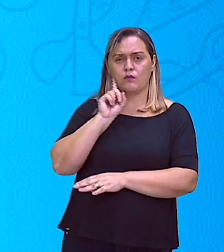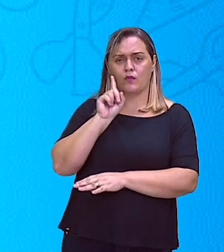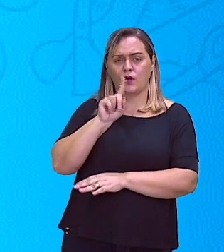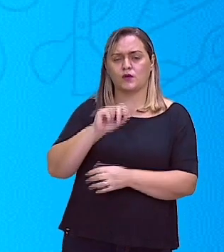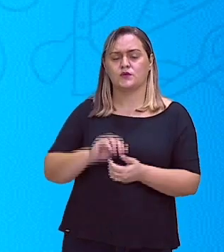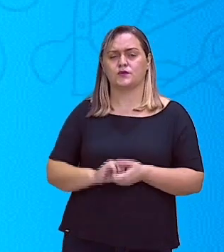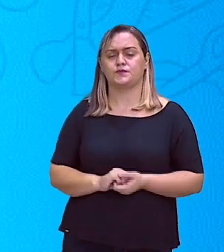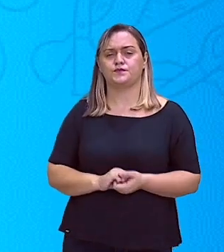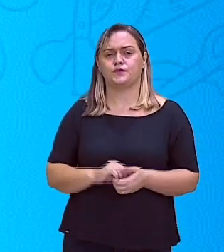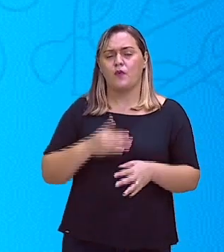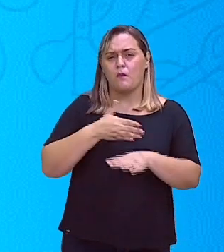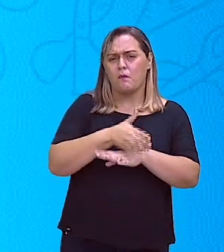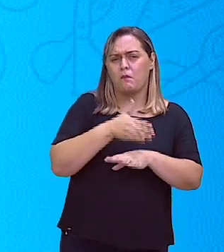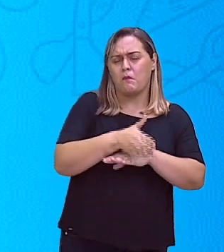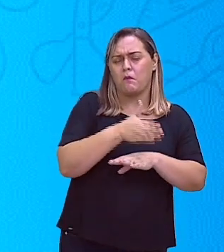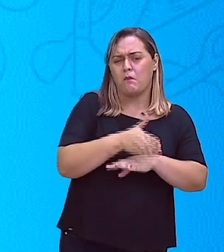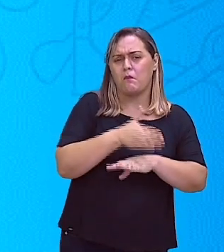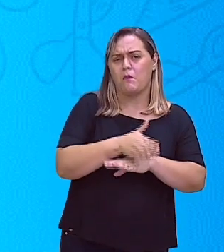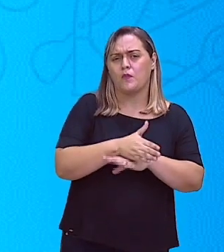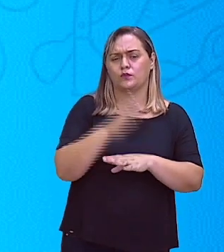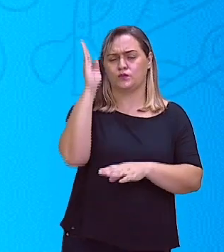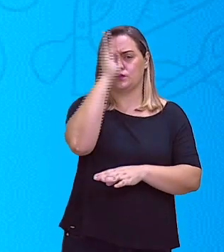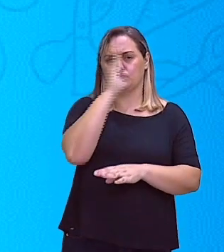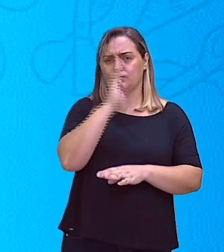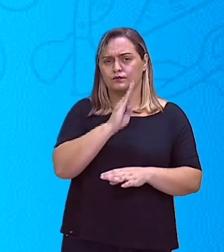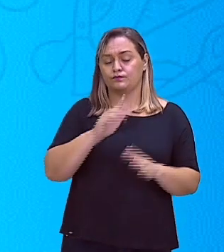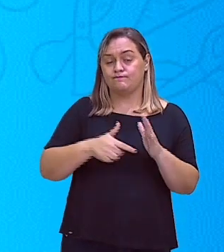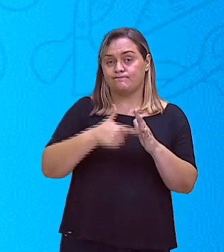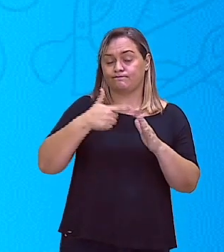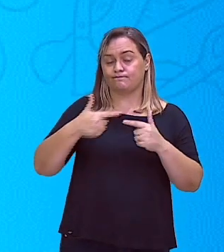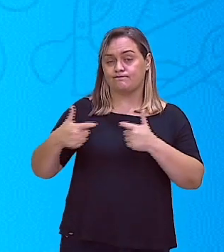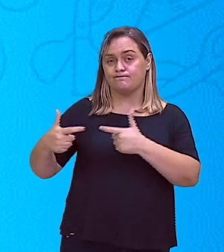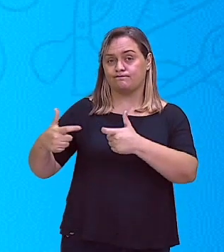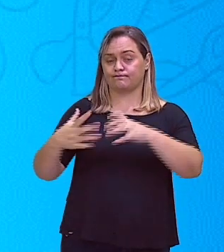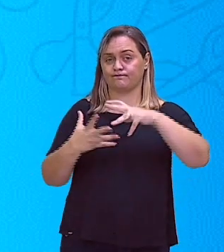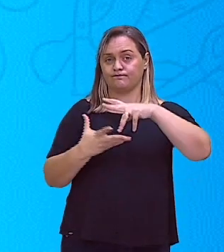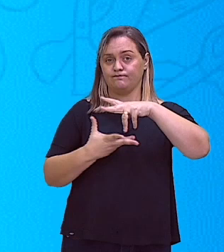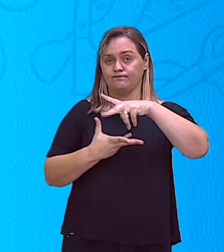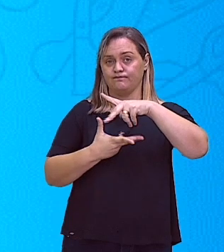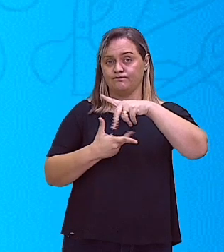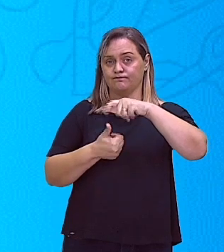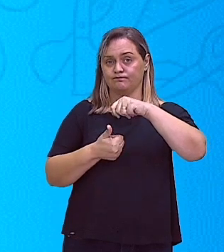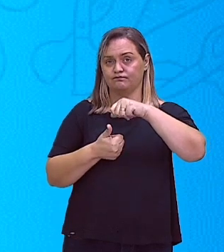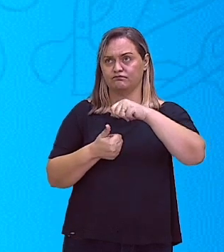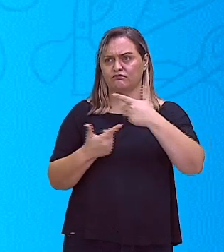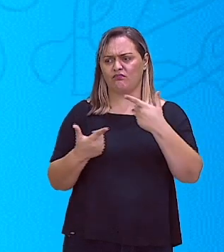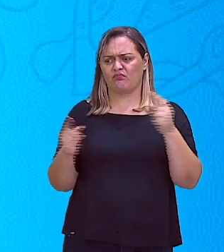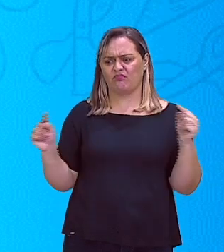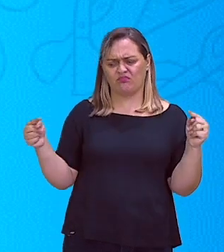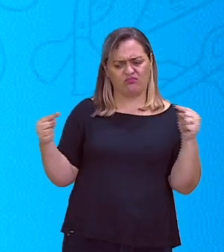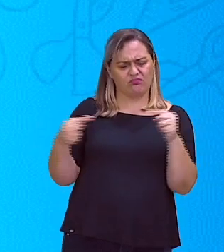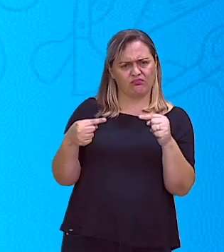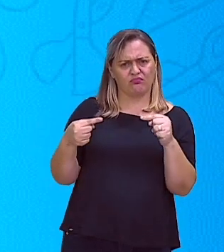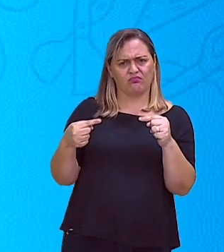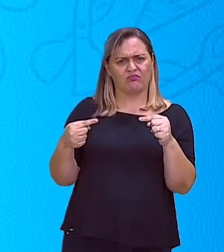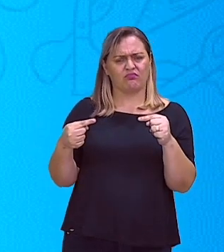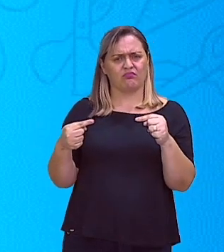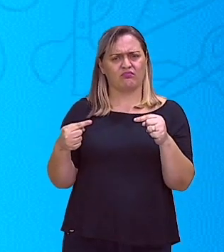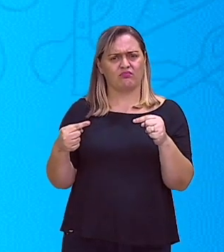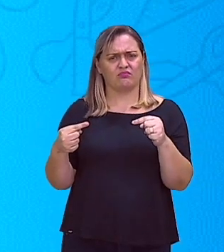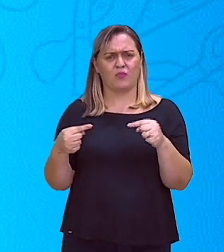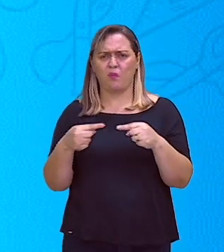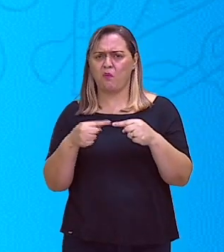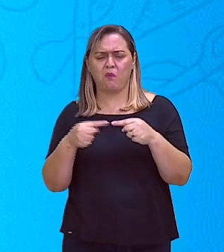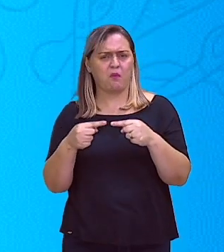envolvimento envolvimento do Brasil na segunda guerra mundial criou uma grande contradição pois o governo tinha